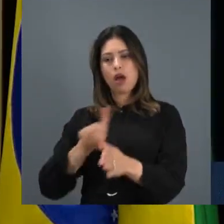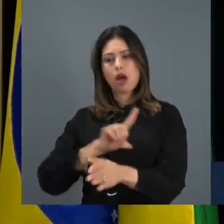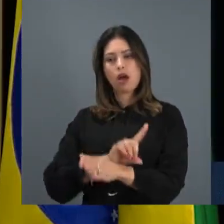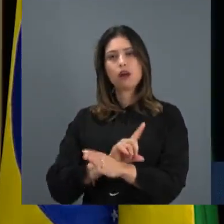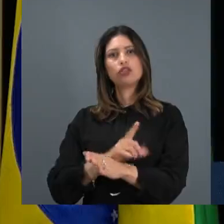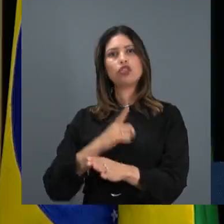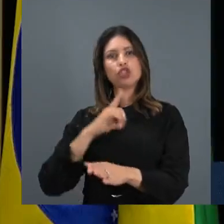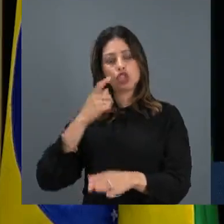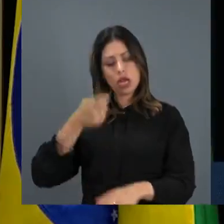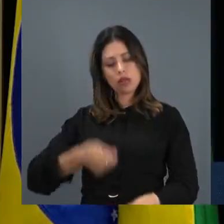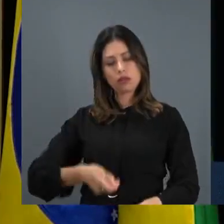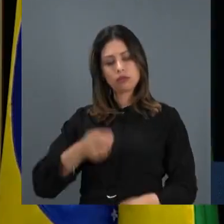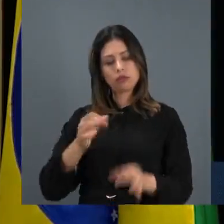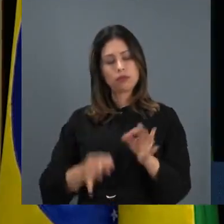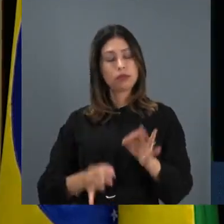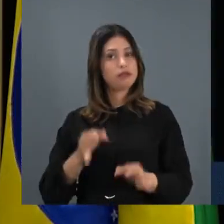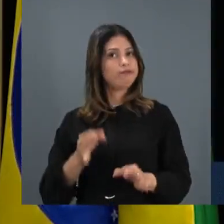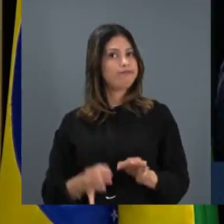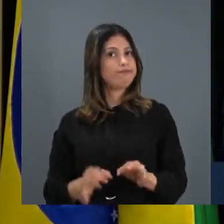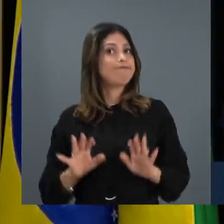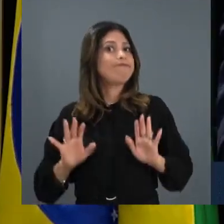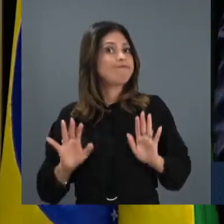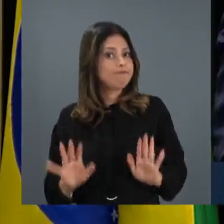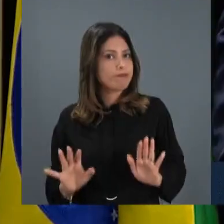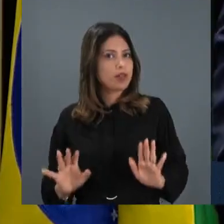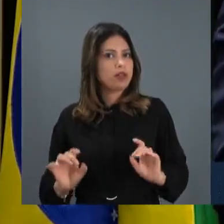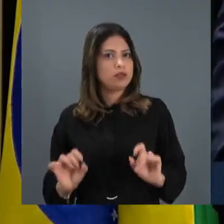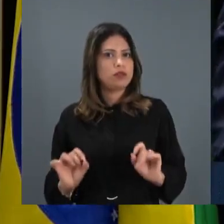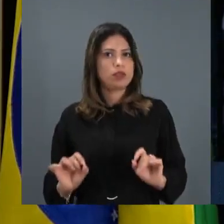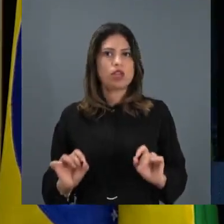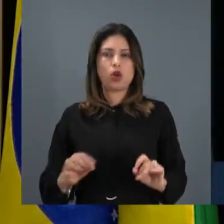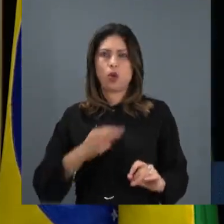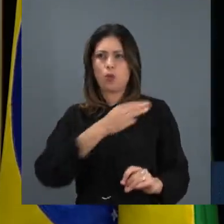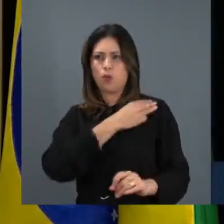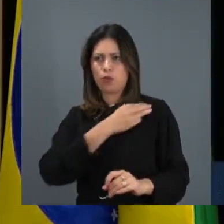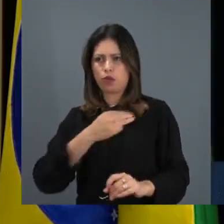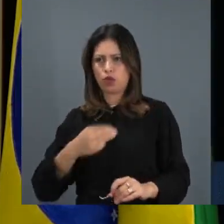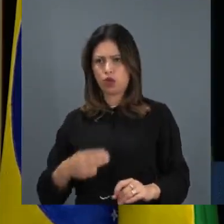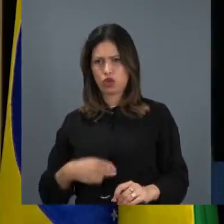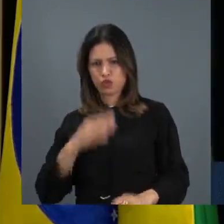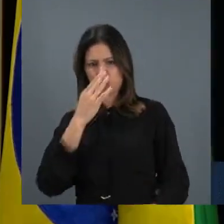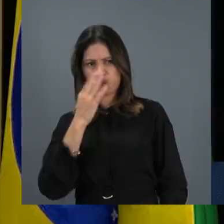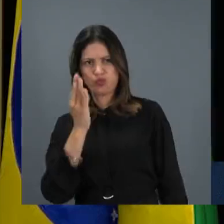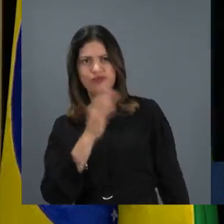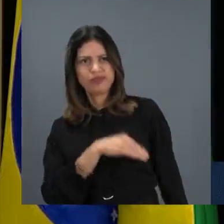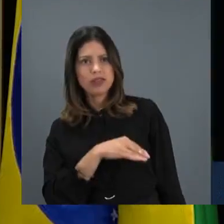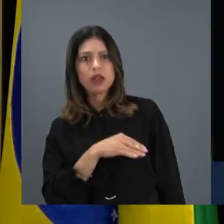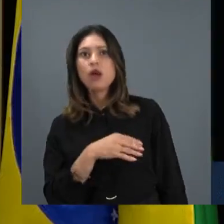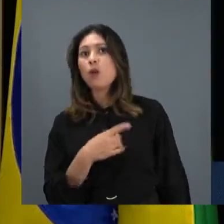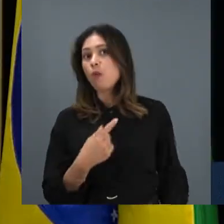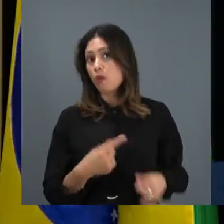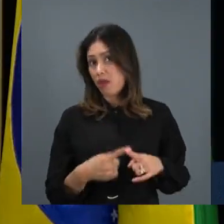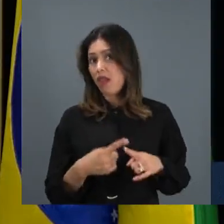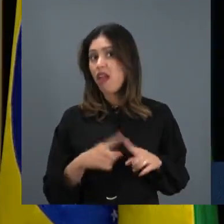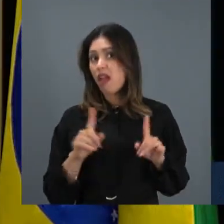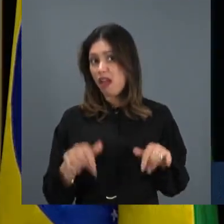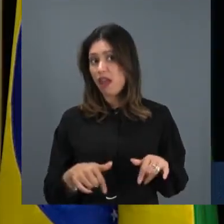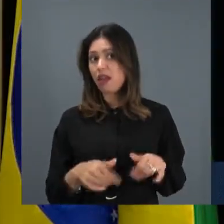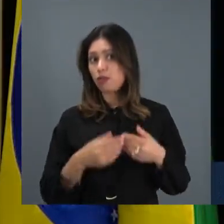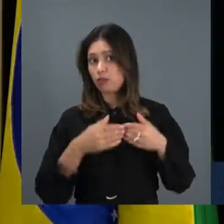penal condenatória. Mas o ministro ignorou isso, cometendo mais uma grande